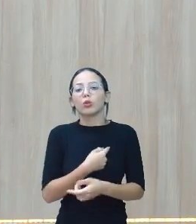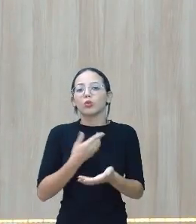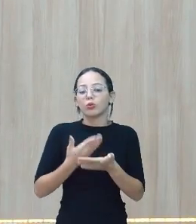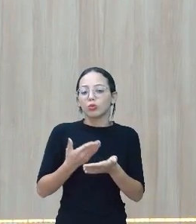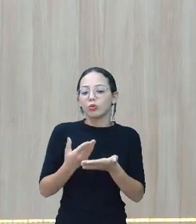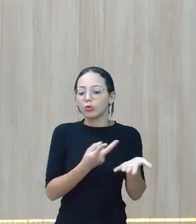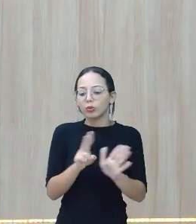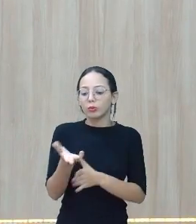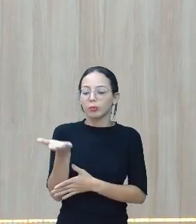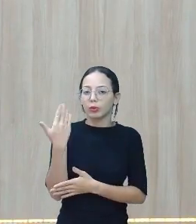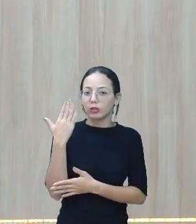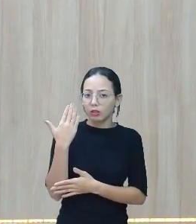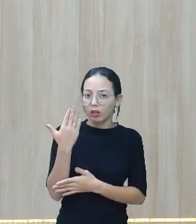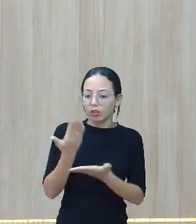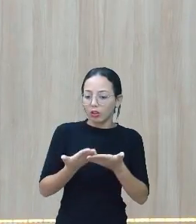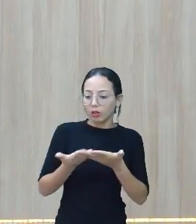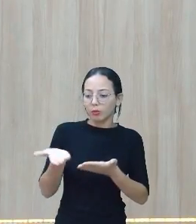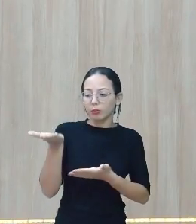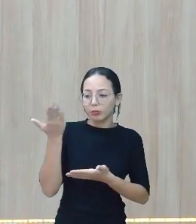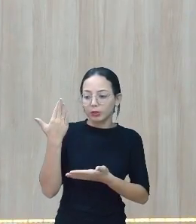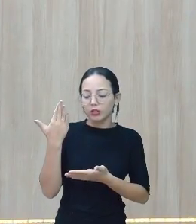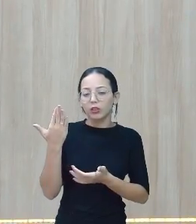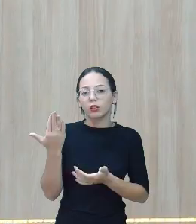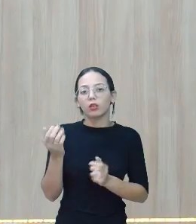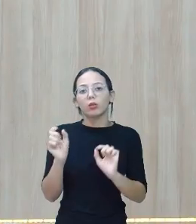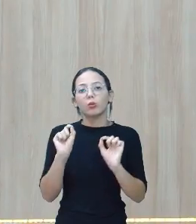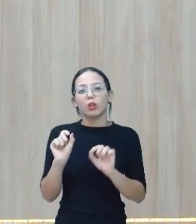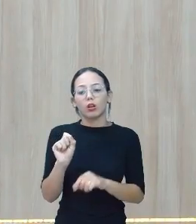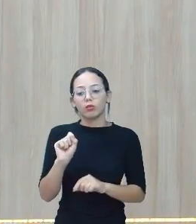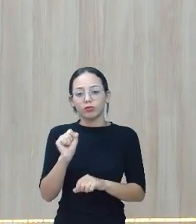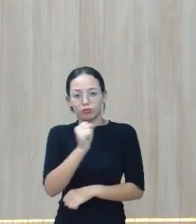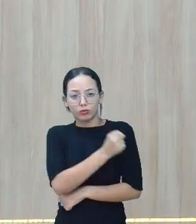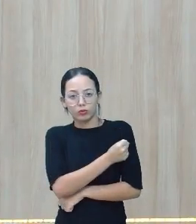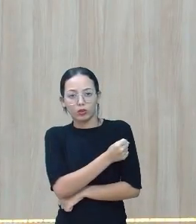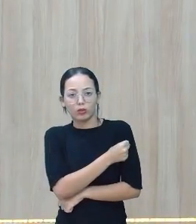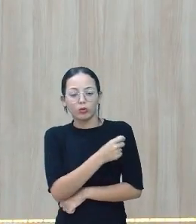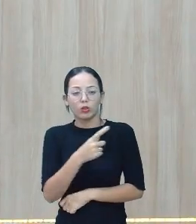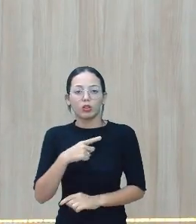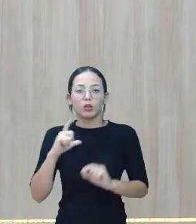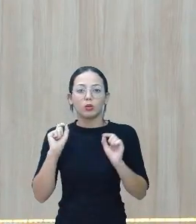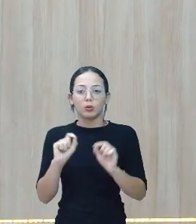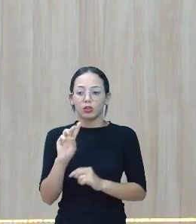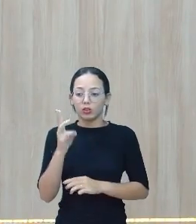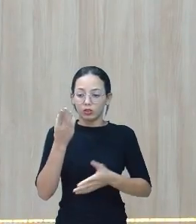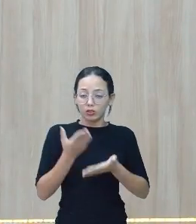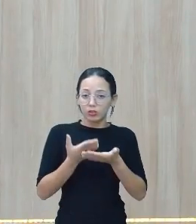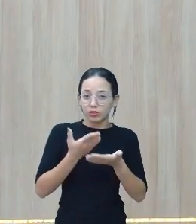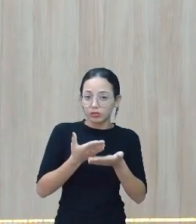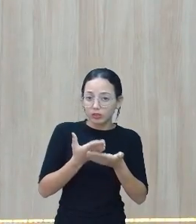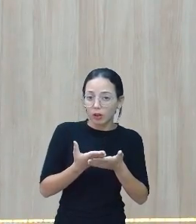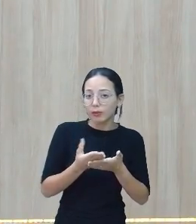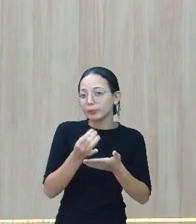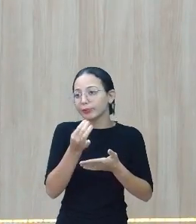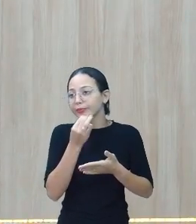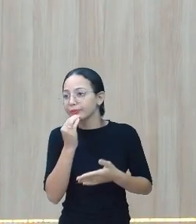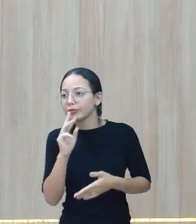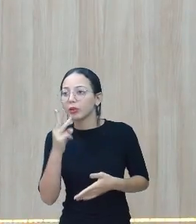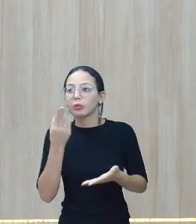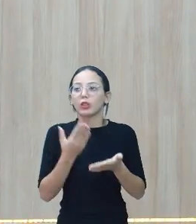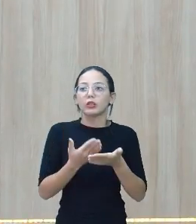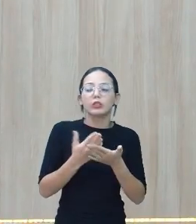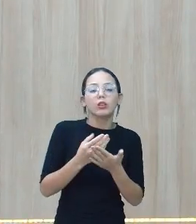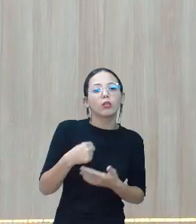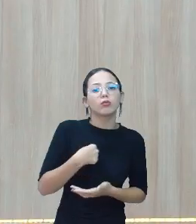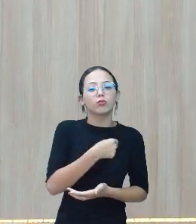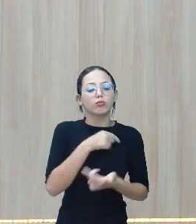aula anterior, né? Então, essa aula para o 8º ano, ela compõe um bloco de 3 aulas, onde essas 3 aulas a